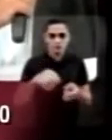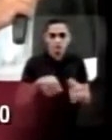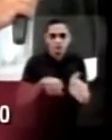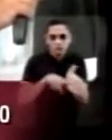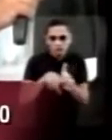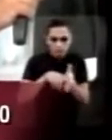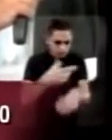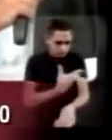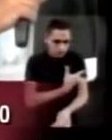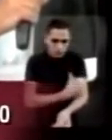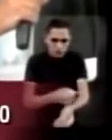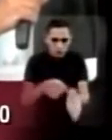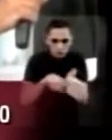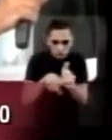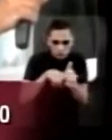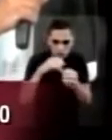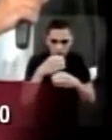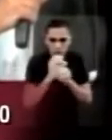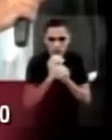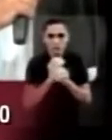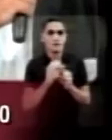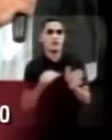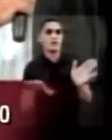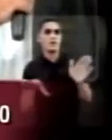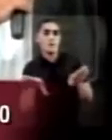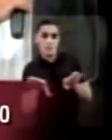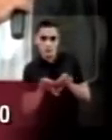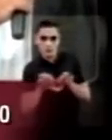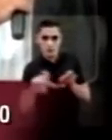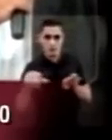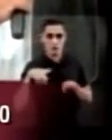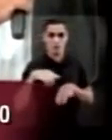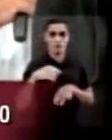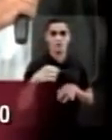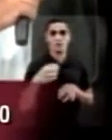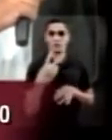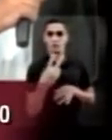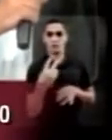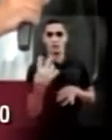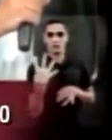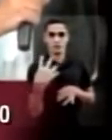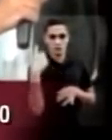Nós tivemos também nas últimas 24 horas 6 óbitos.